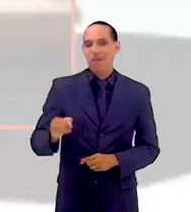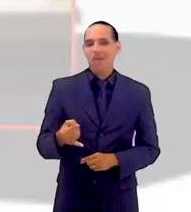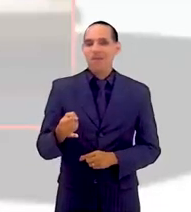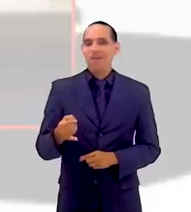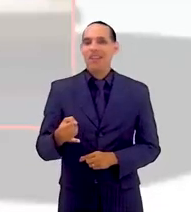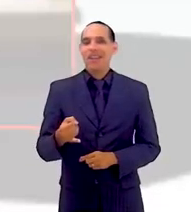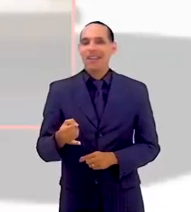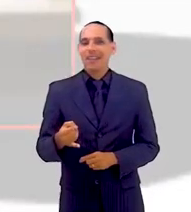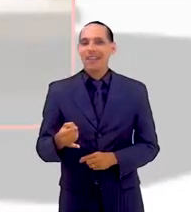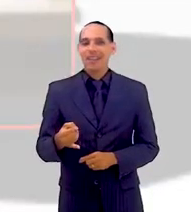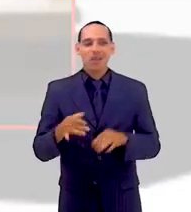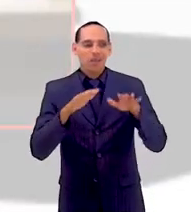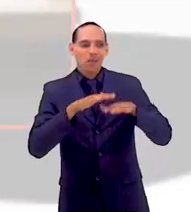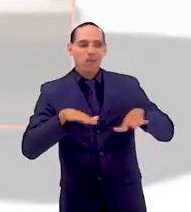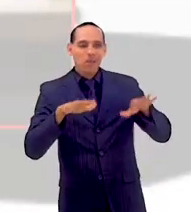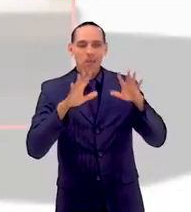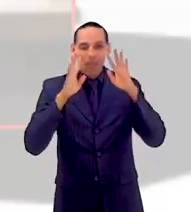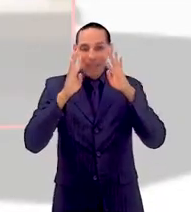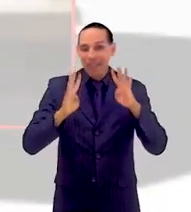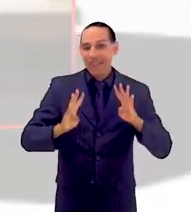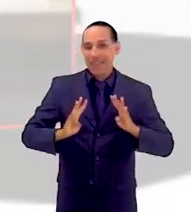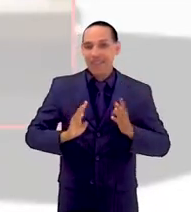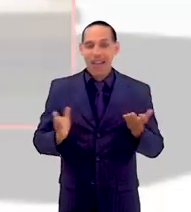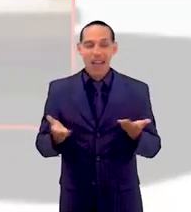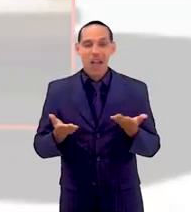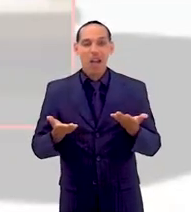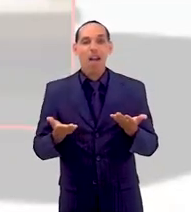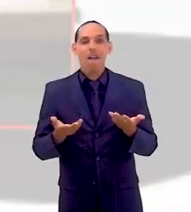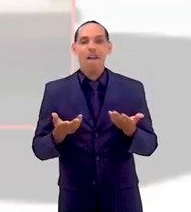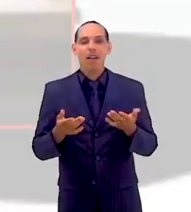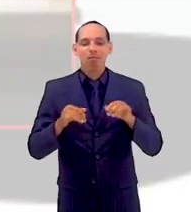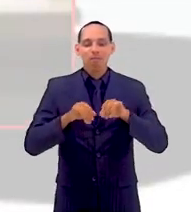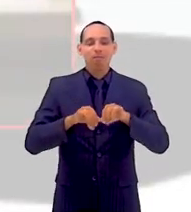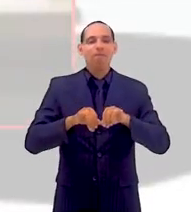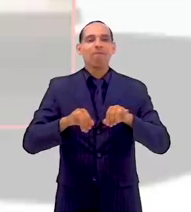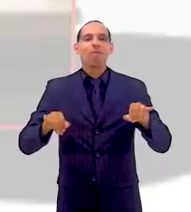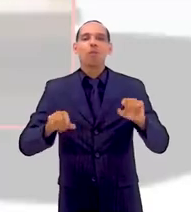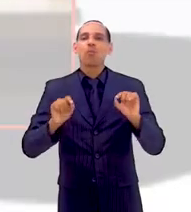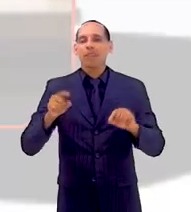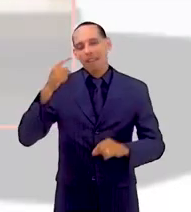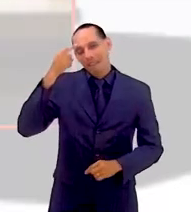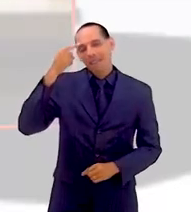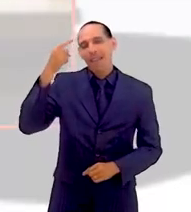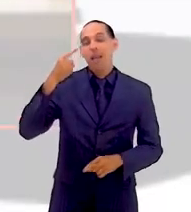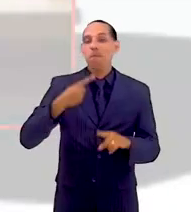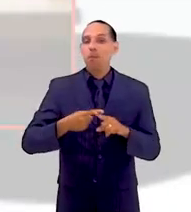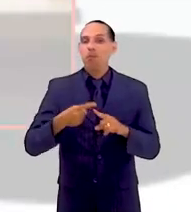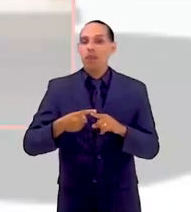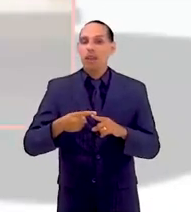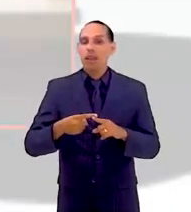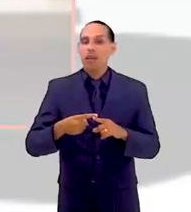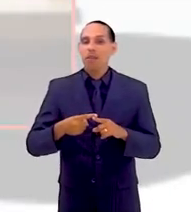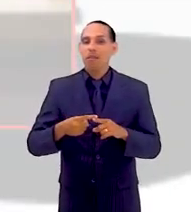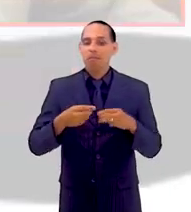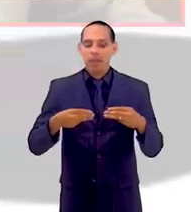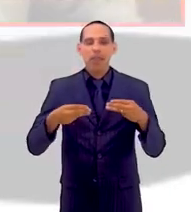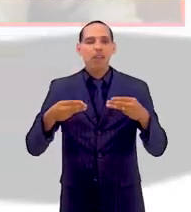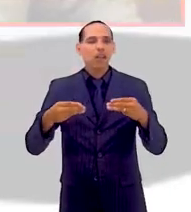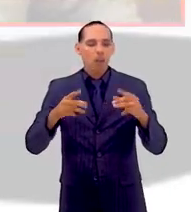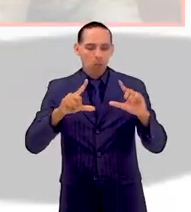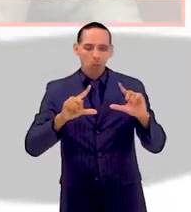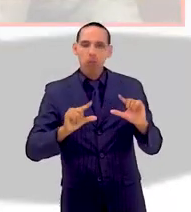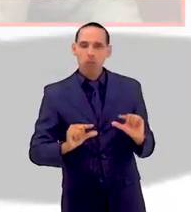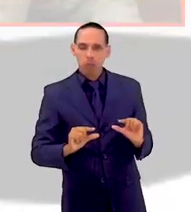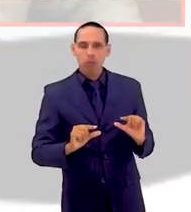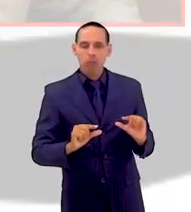audiência, que é a TV Alerj, para que nós pudéssemos deixar aqui essa semente dessa ideia, porque o ministério está diminuto, né? Ele foi